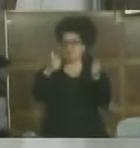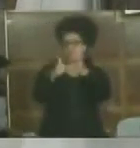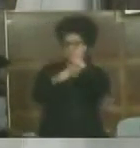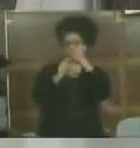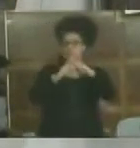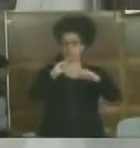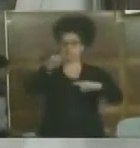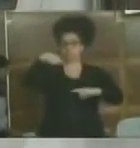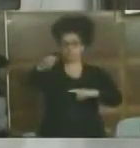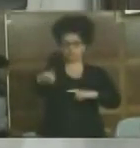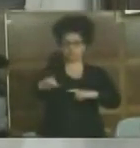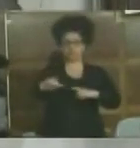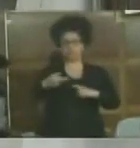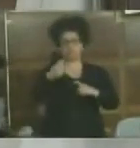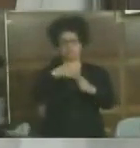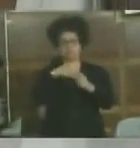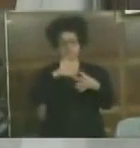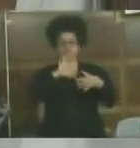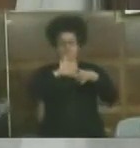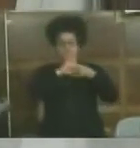ênfase à minha fala.